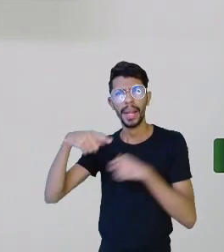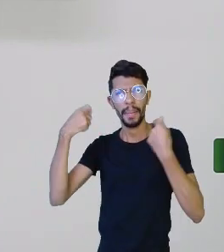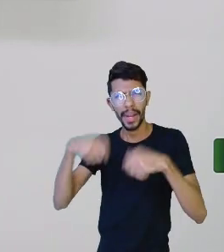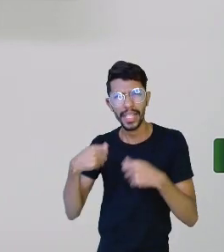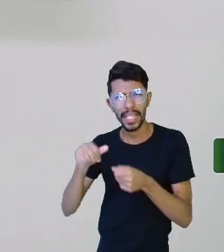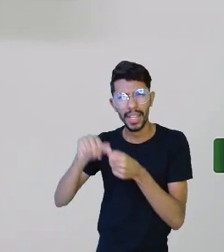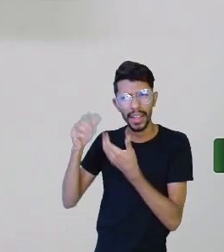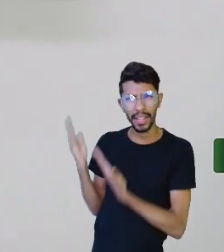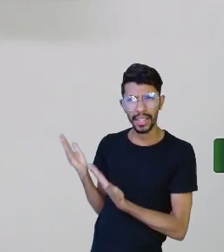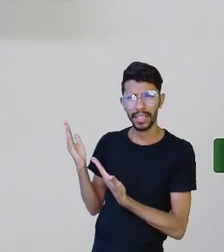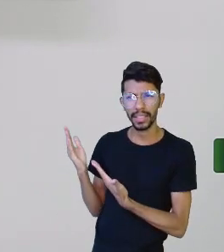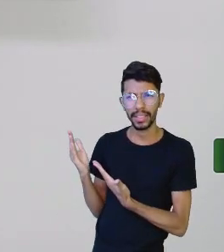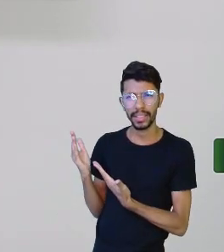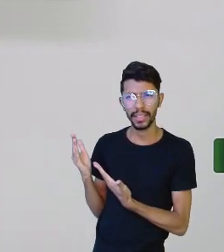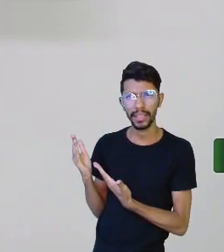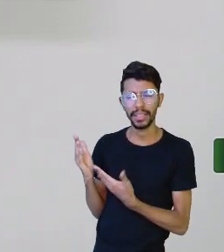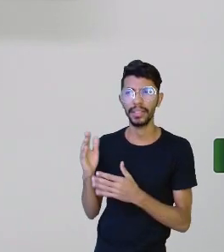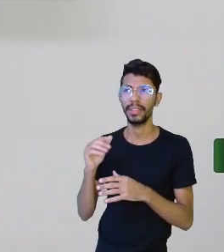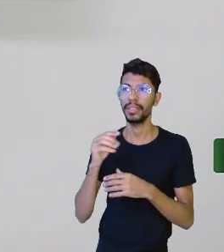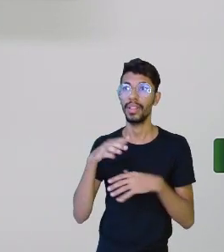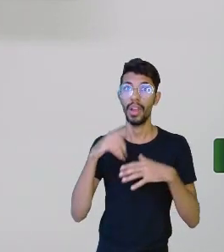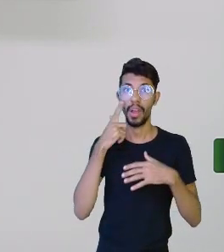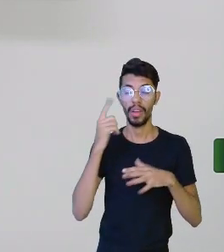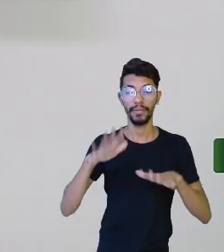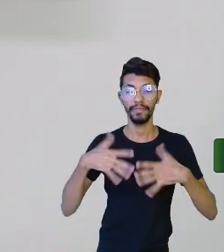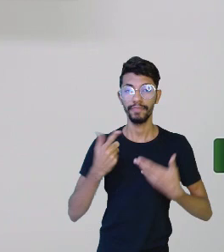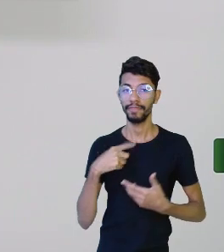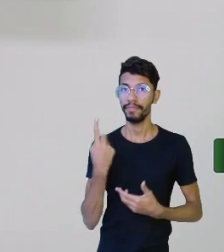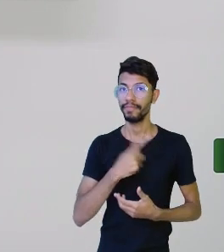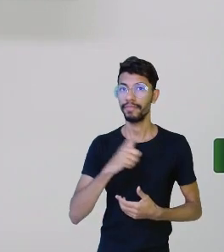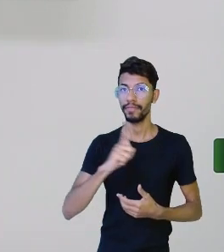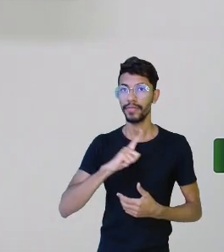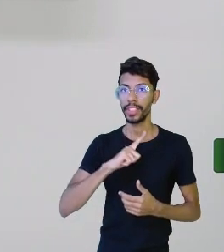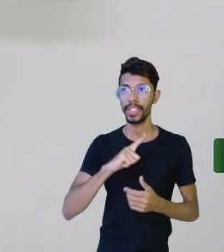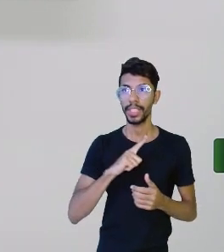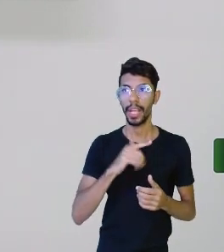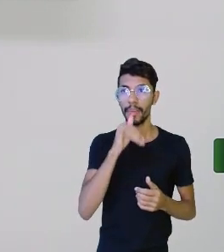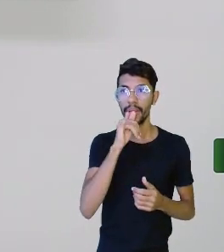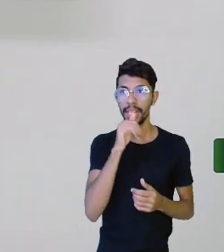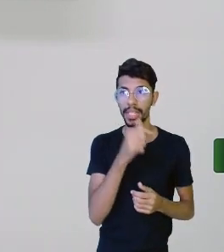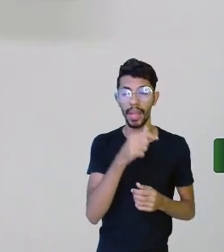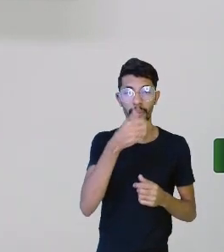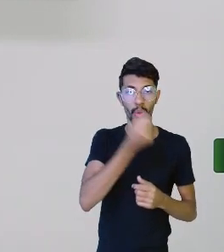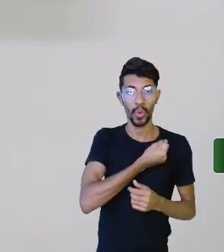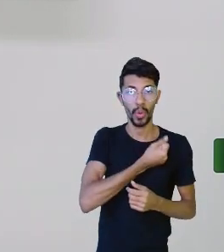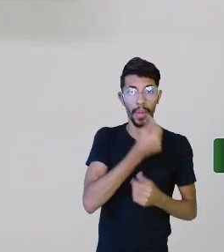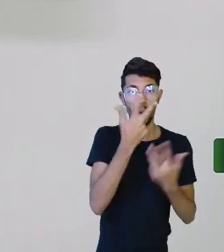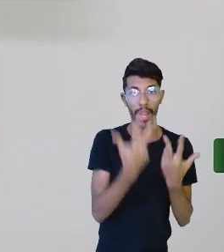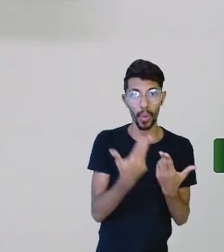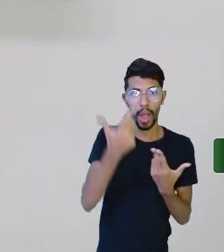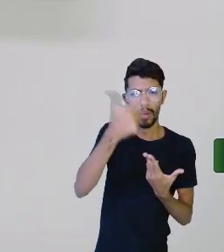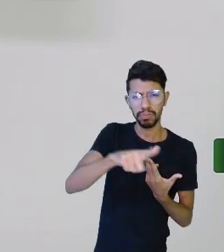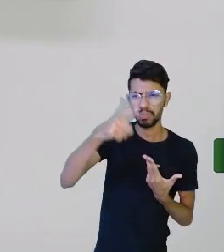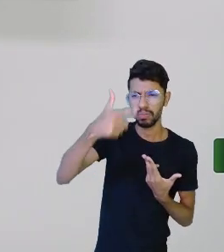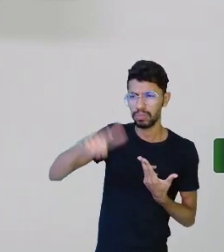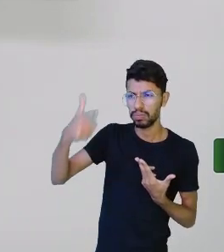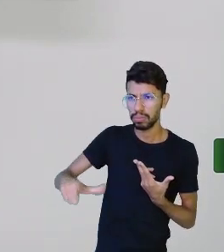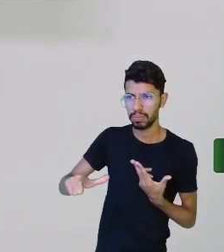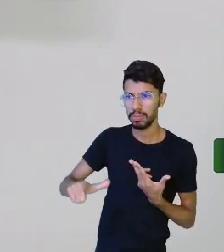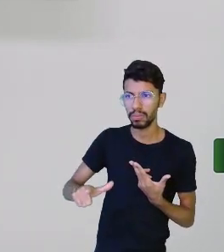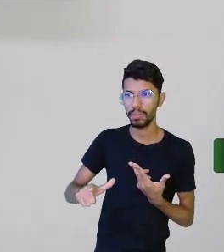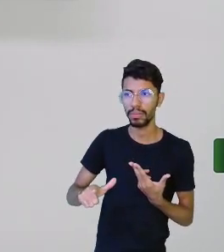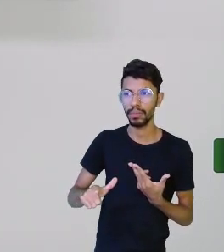assim? Quando nós temos as parcelas iguais sendo repetidas, ou seja, a soma